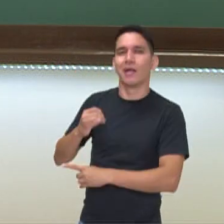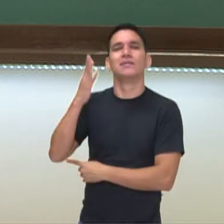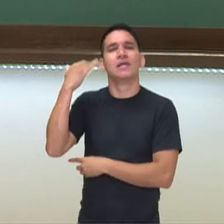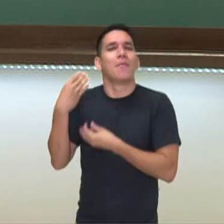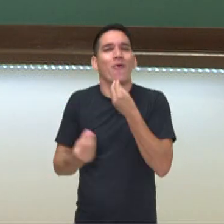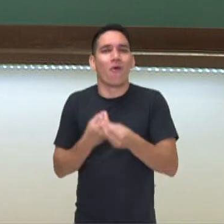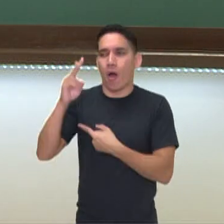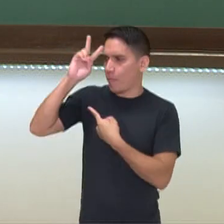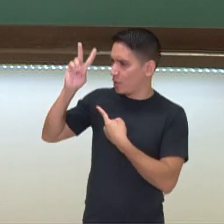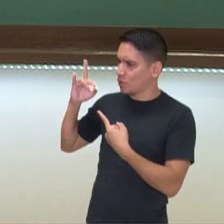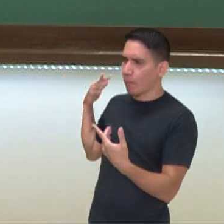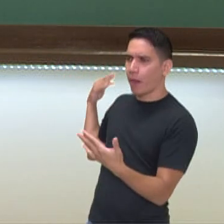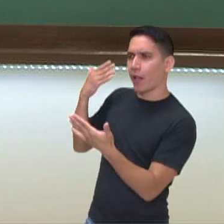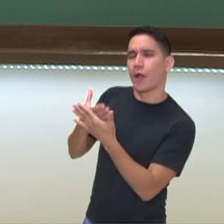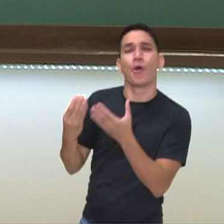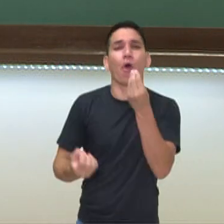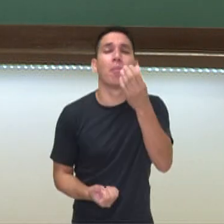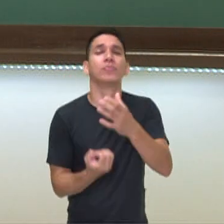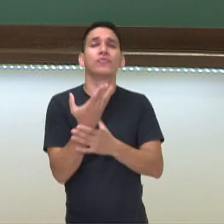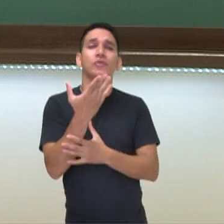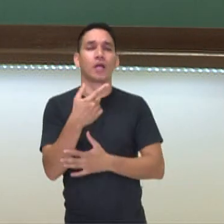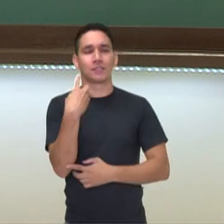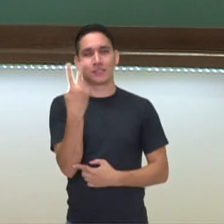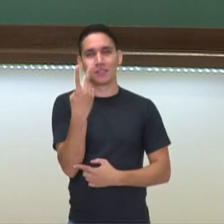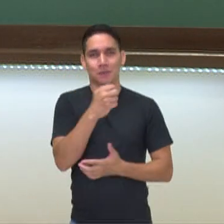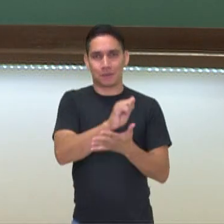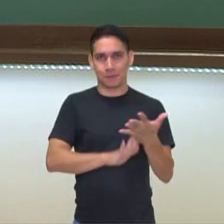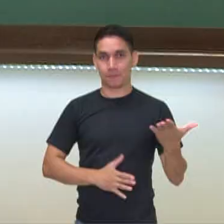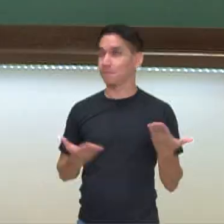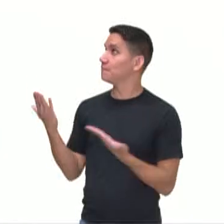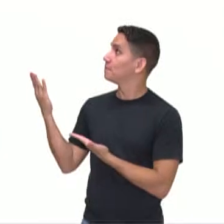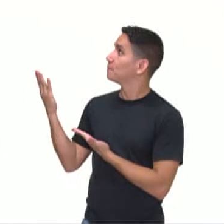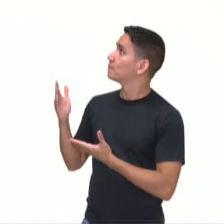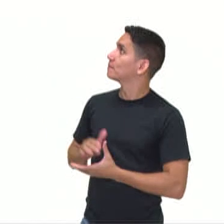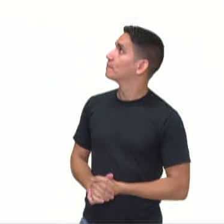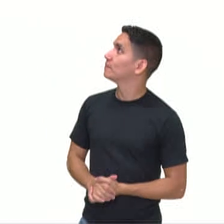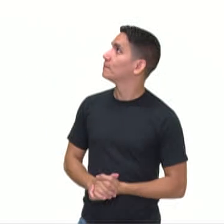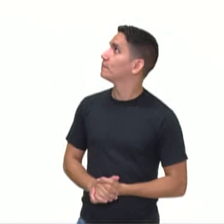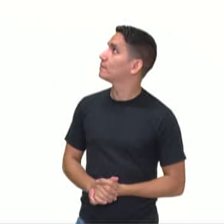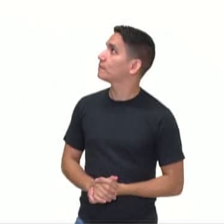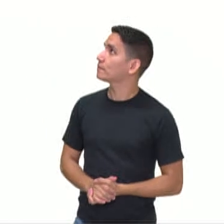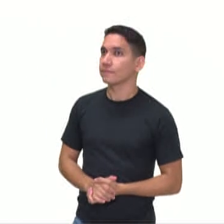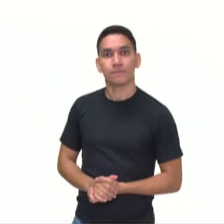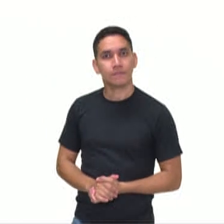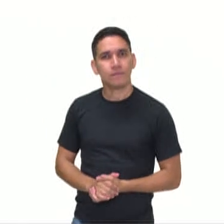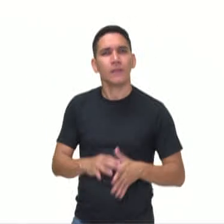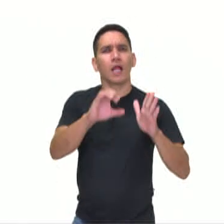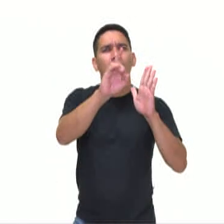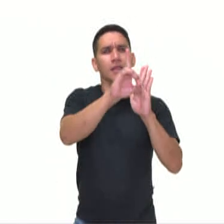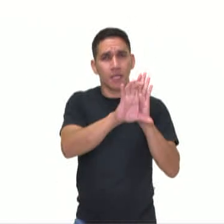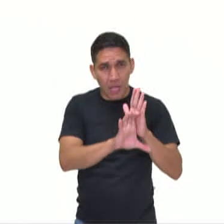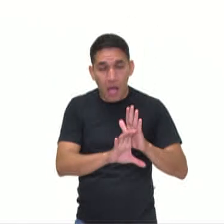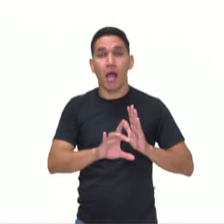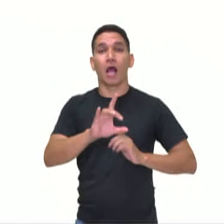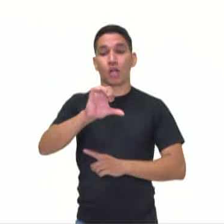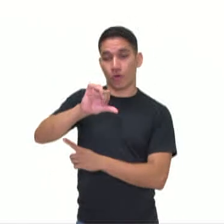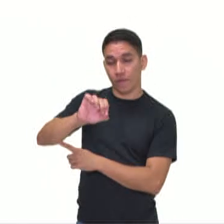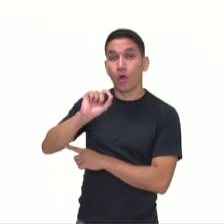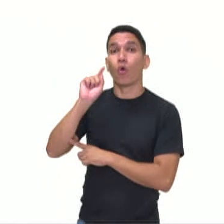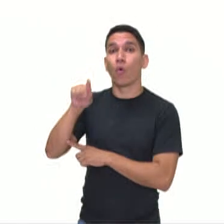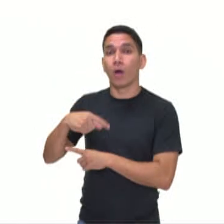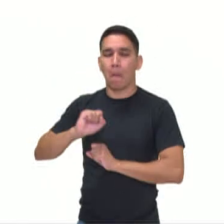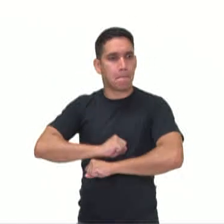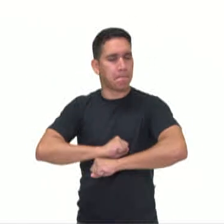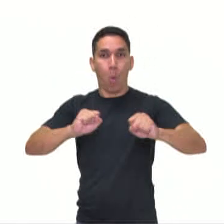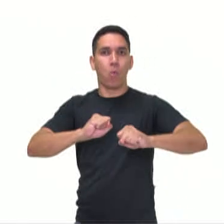história, da onde ela veio, como ela surgiu, nossa segunda atividade na tela para você, confere aí, ó. A década de 90 ficou conhecida como o